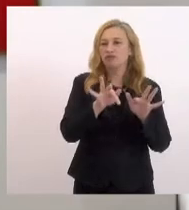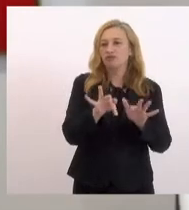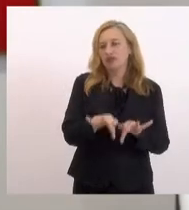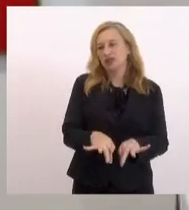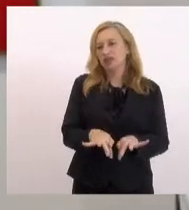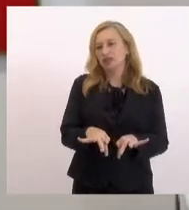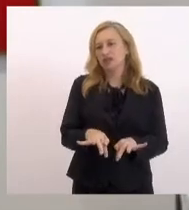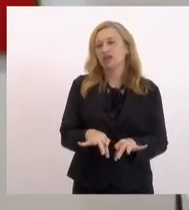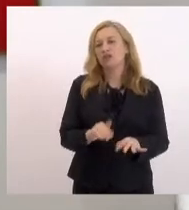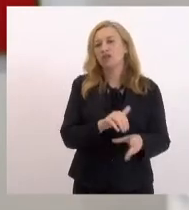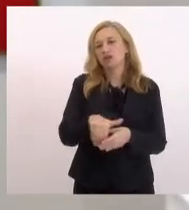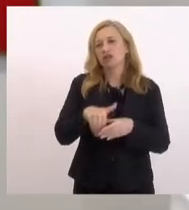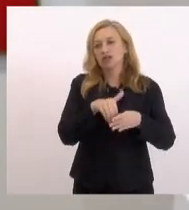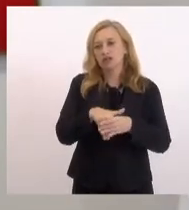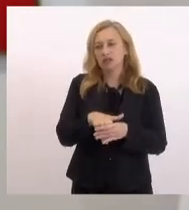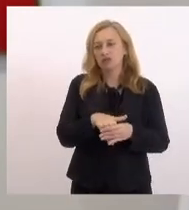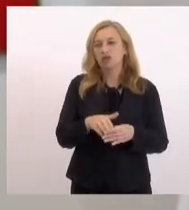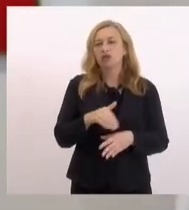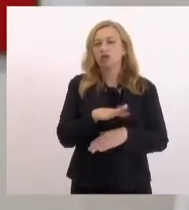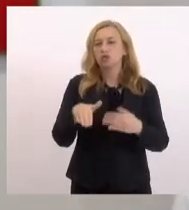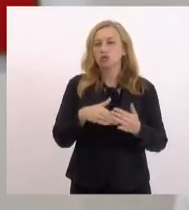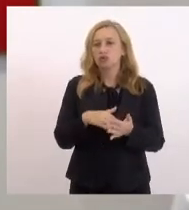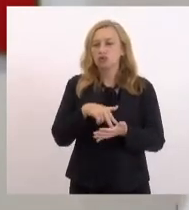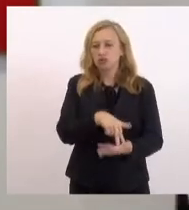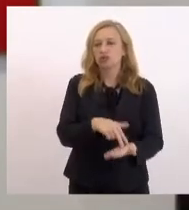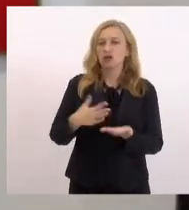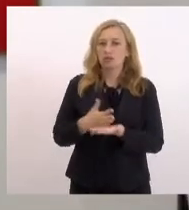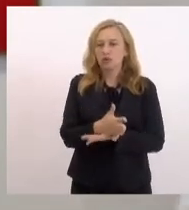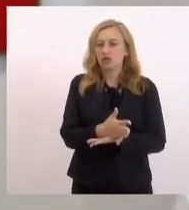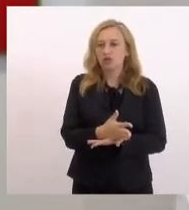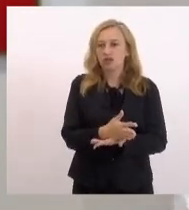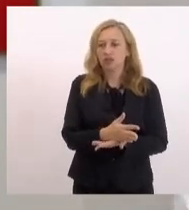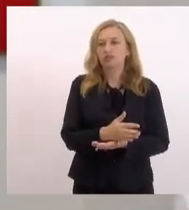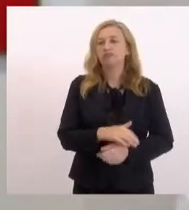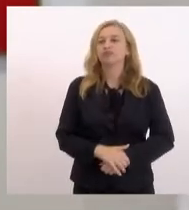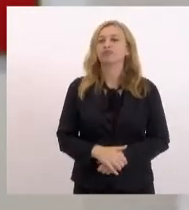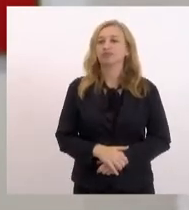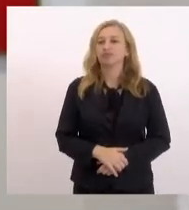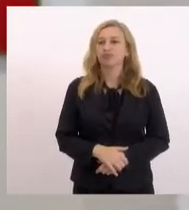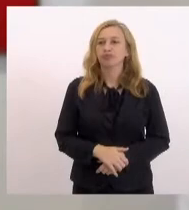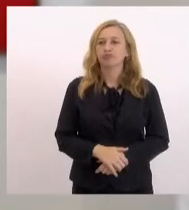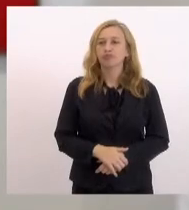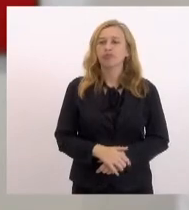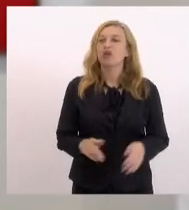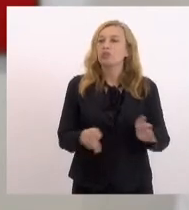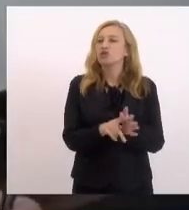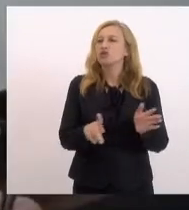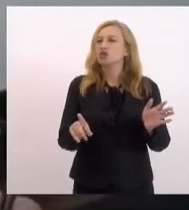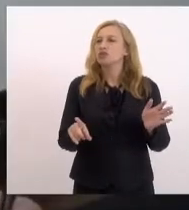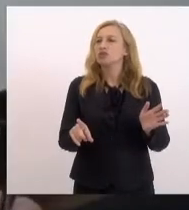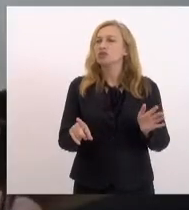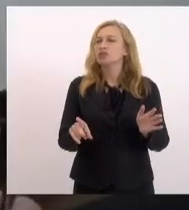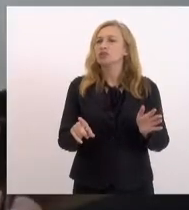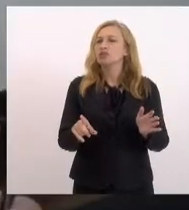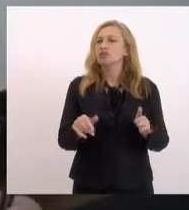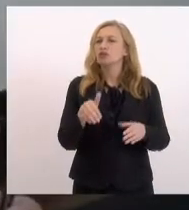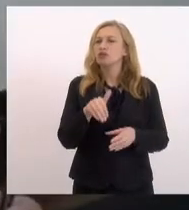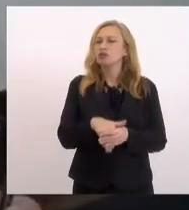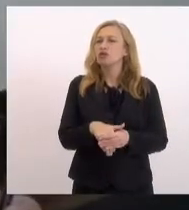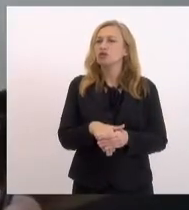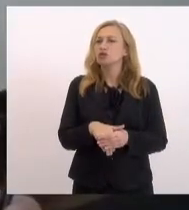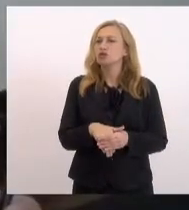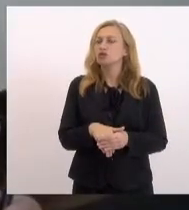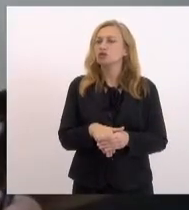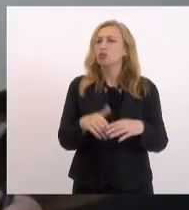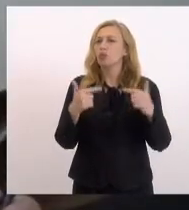discussão. Em votação, os senhores que aprovam permaneçam como estão aprovados, vai à promulgação. Projeto de resolução, por favor. Abstenção, senhor presidente,